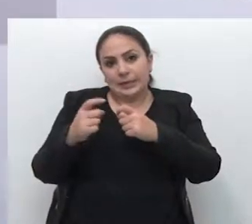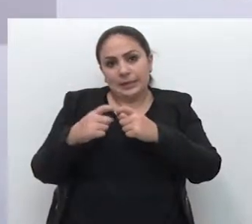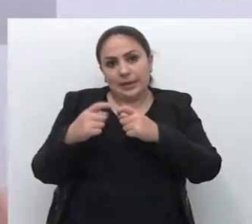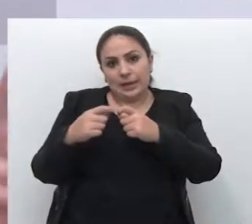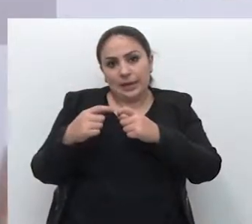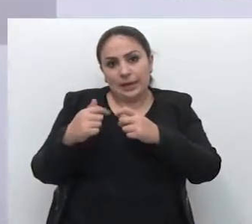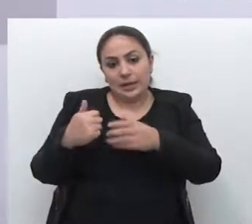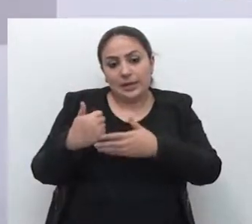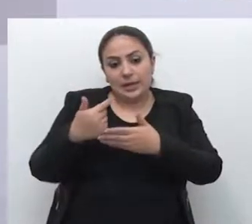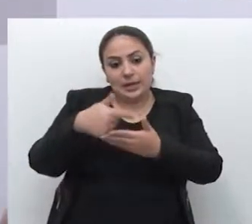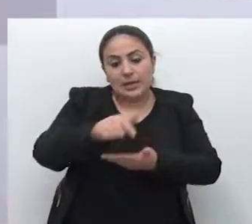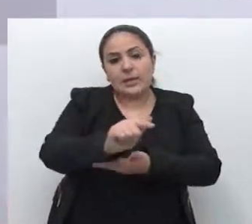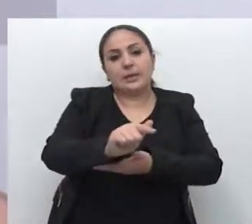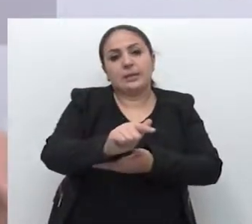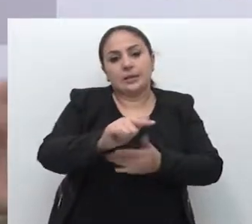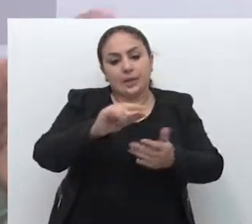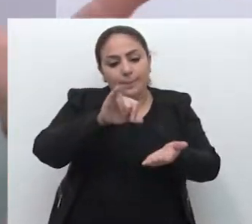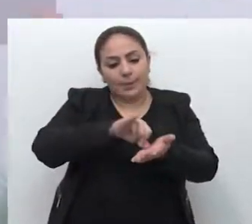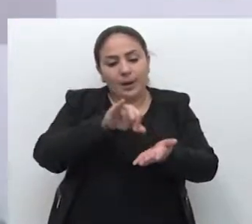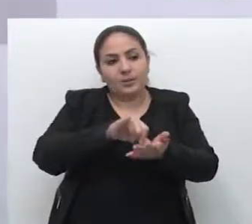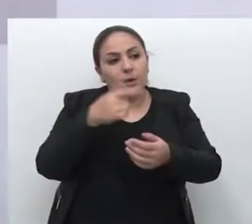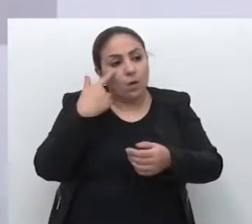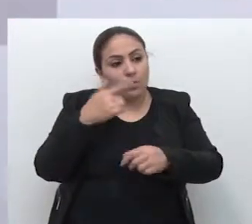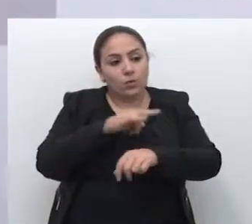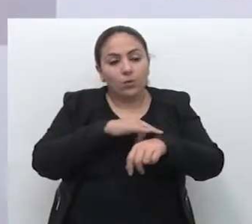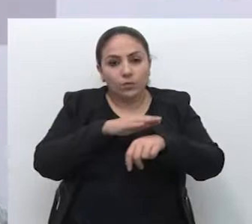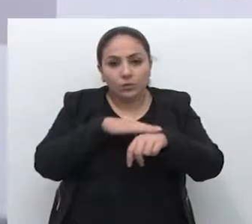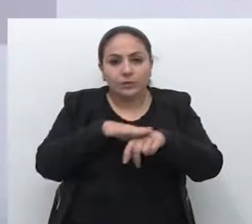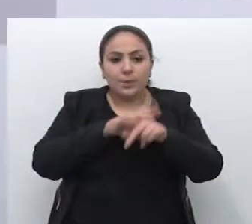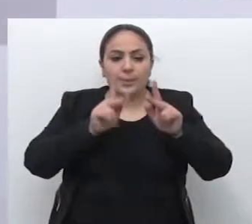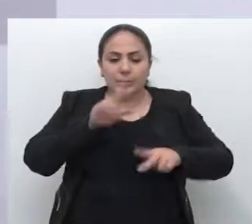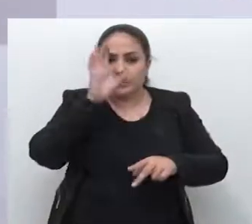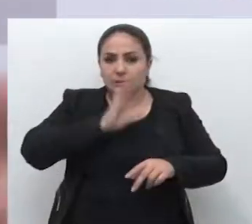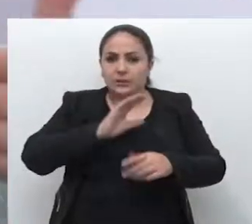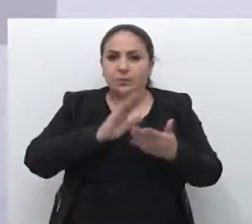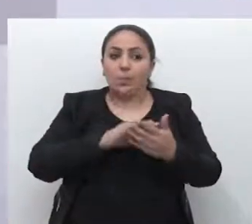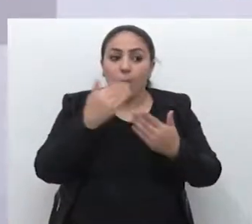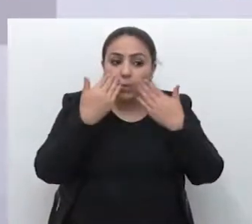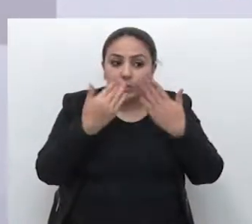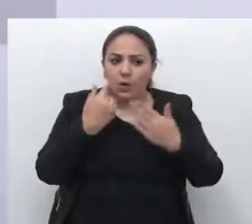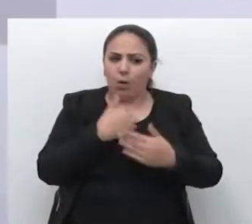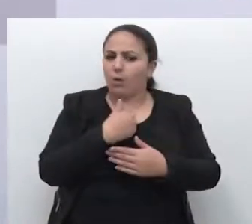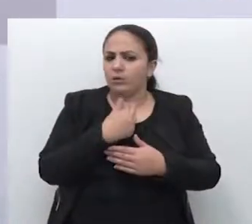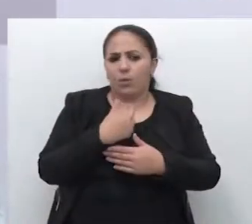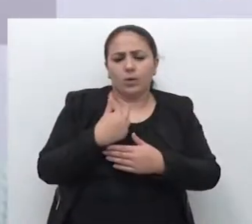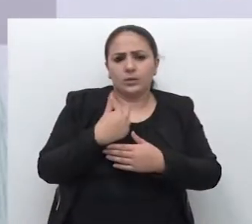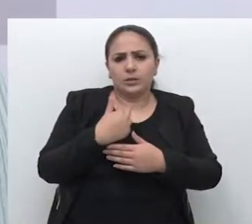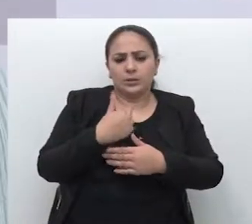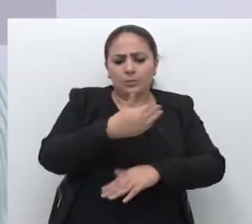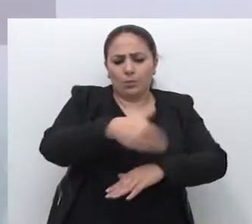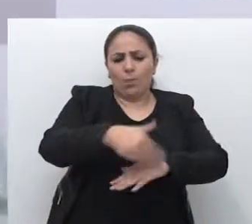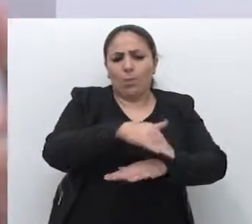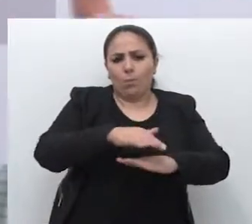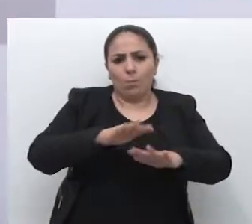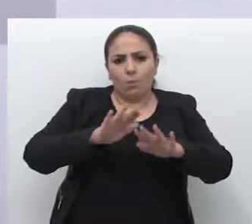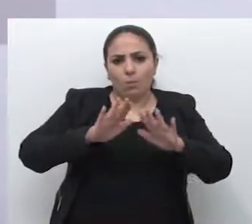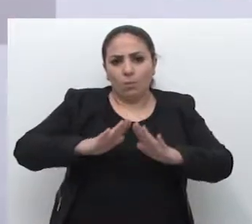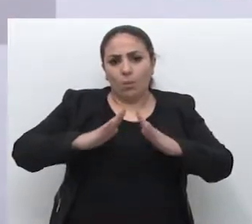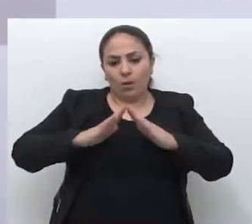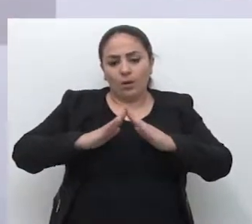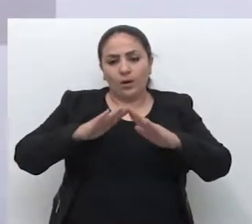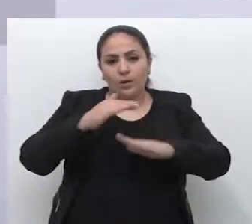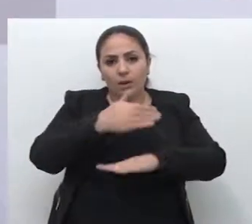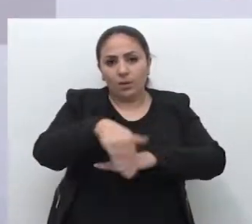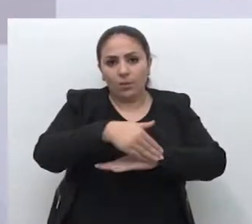praça, conversar com o cidadão, mostrar para ele que ele pode mudar de vida, ele pode sair da rua, ele pode sair da praça, ele